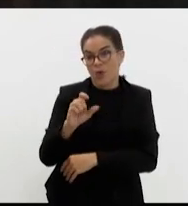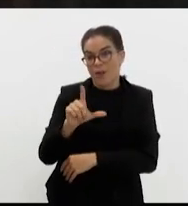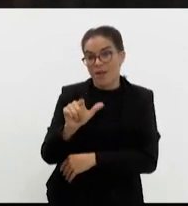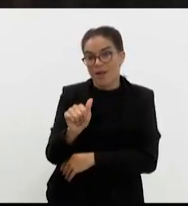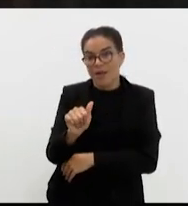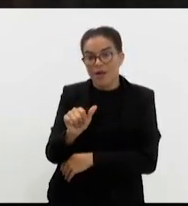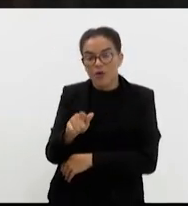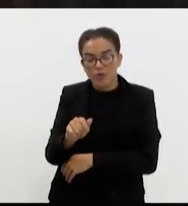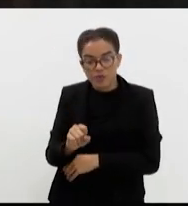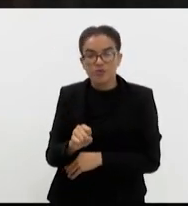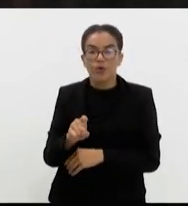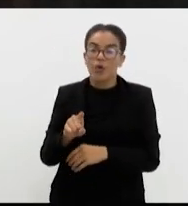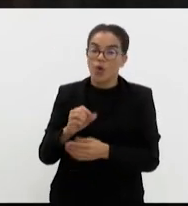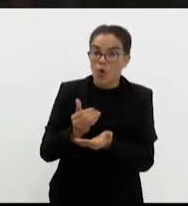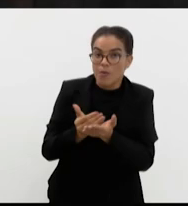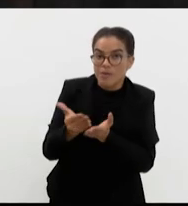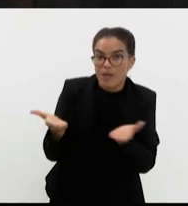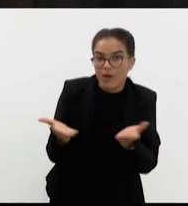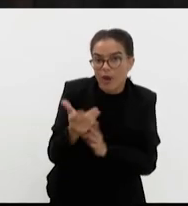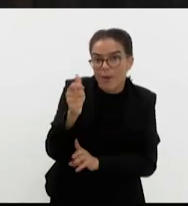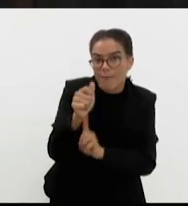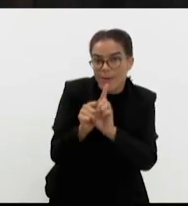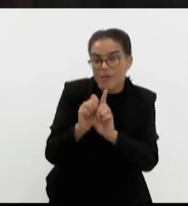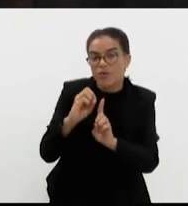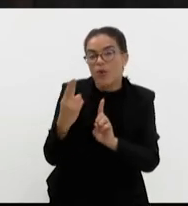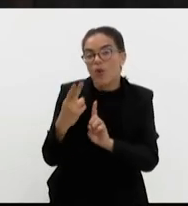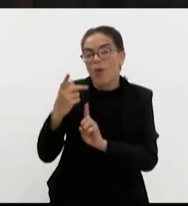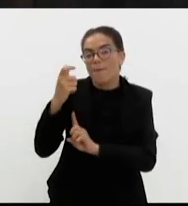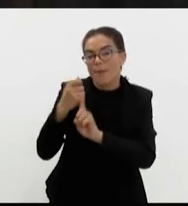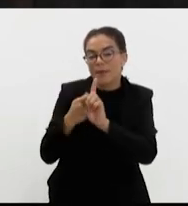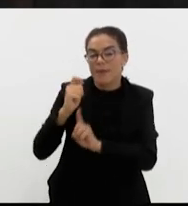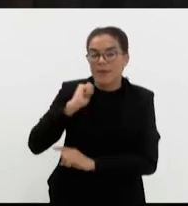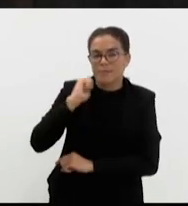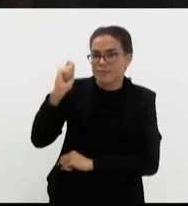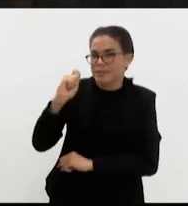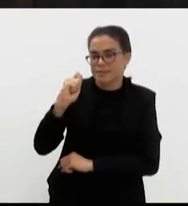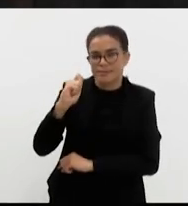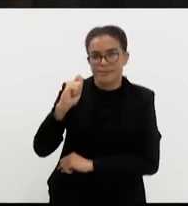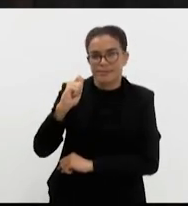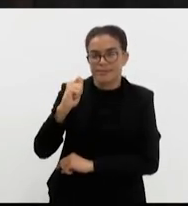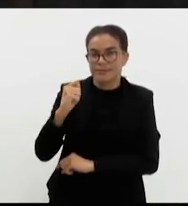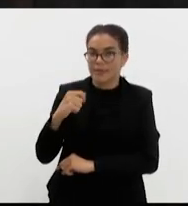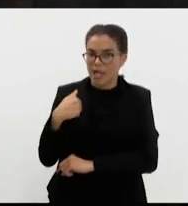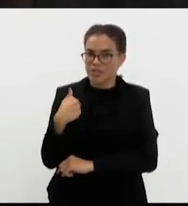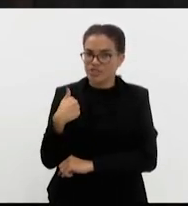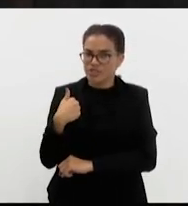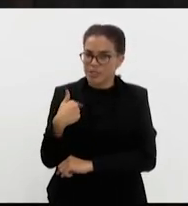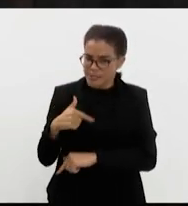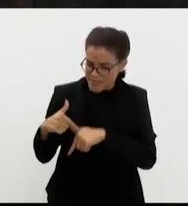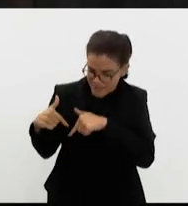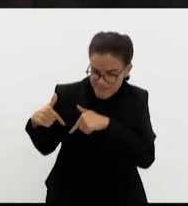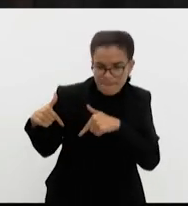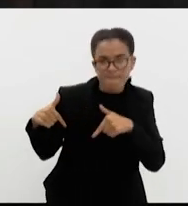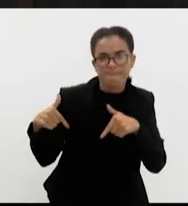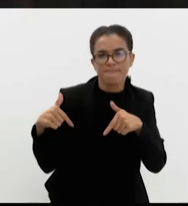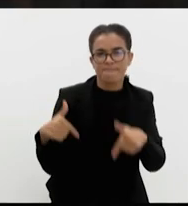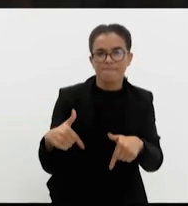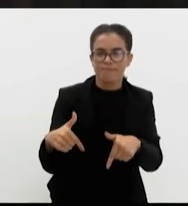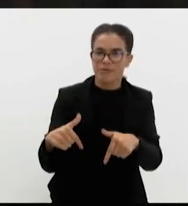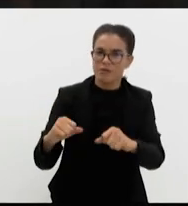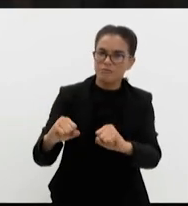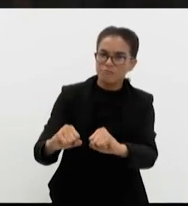mês ou no início do mês de abril mais tardar pena da gente utilizar todas as